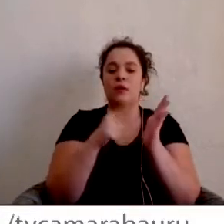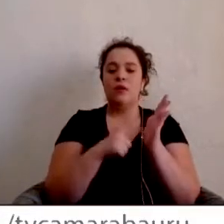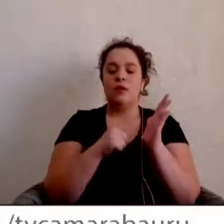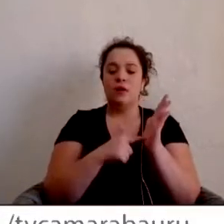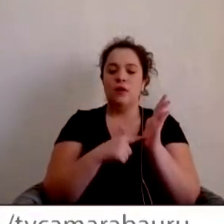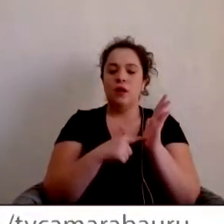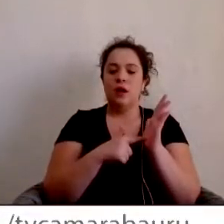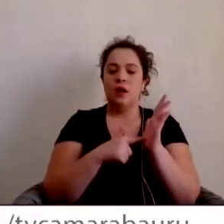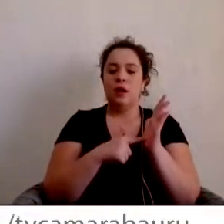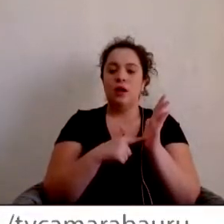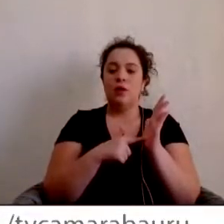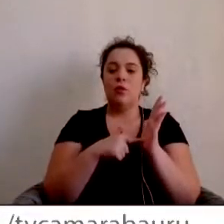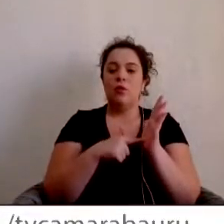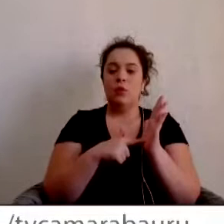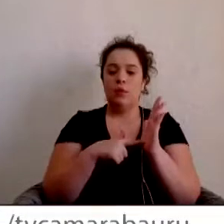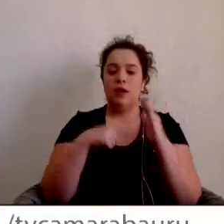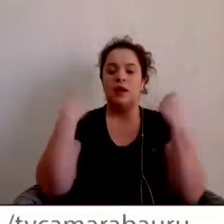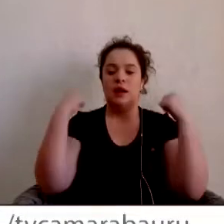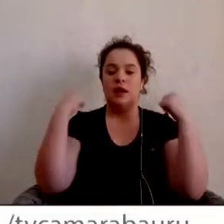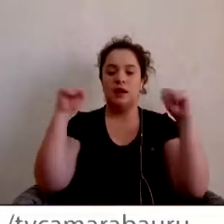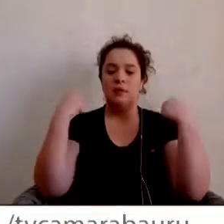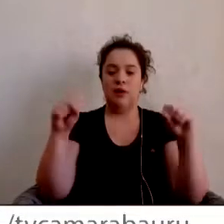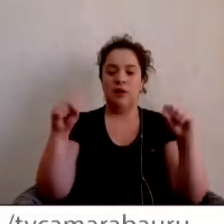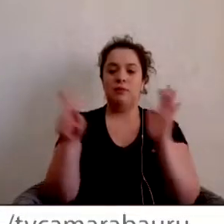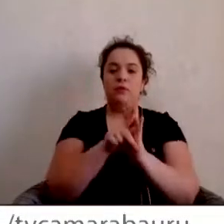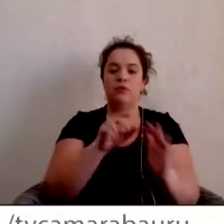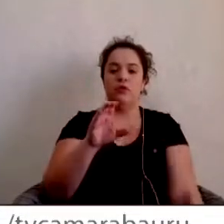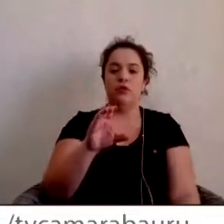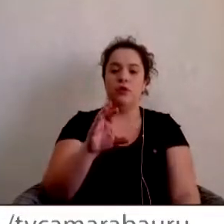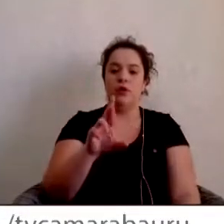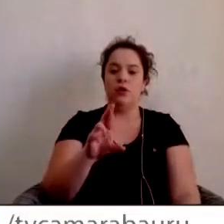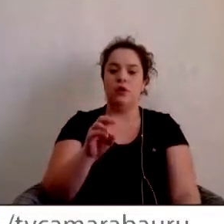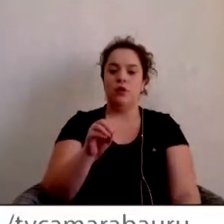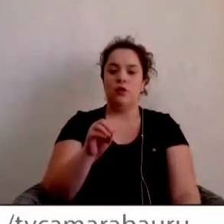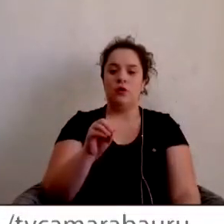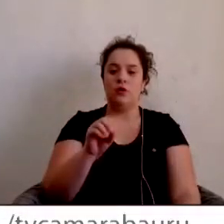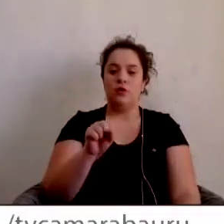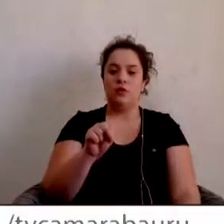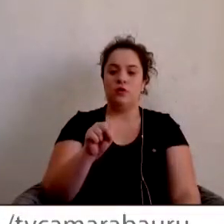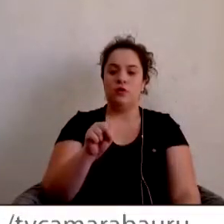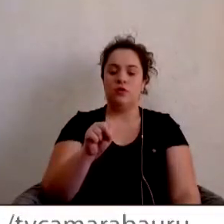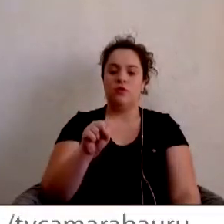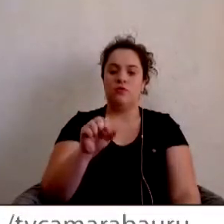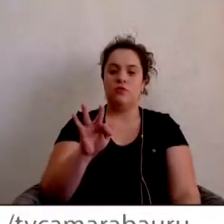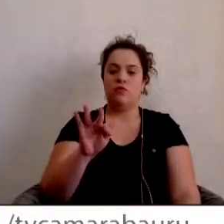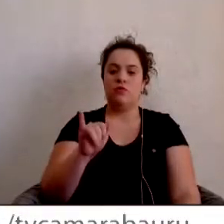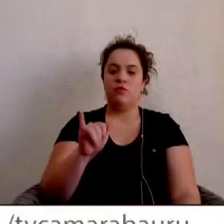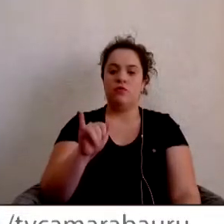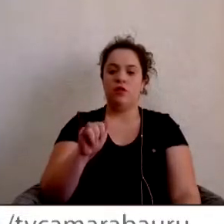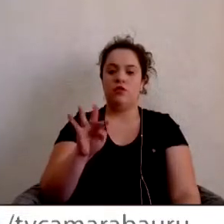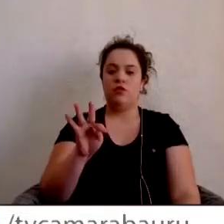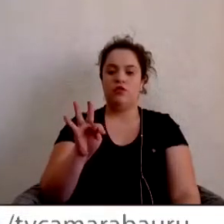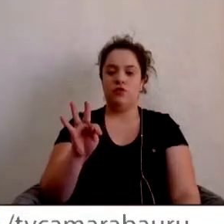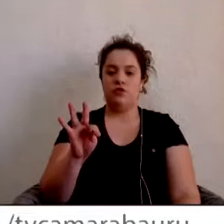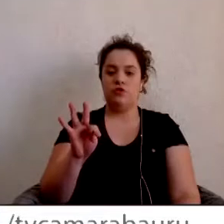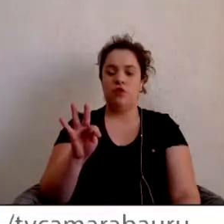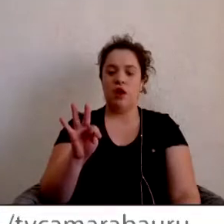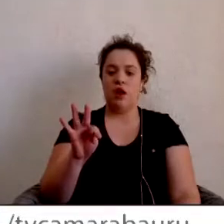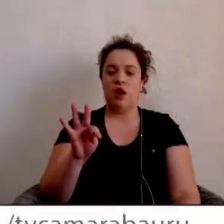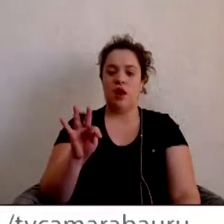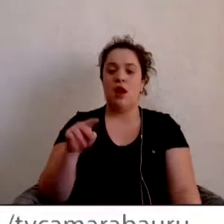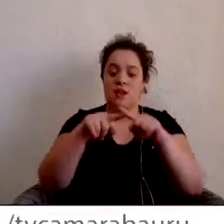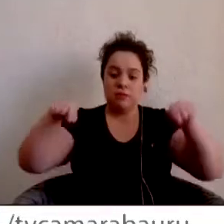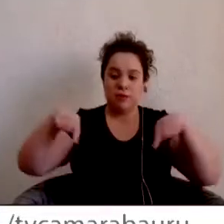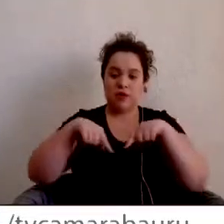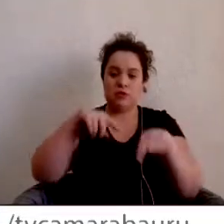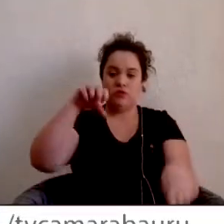de crossfit, que não tem circuito, o aluno entra naquele espaço de 9 metros quadrados e dali não sai. E um